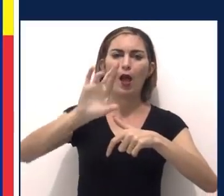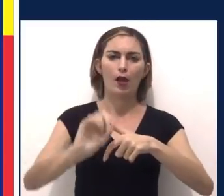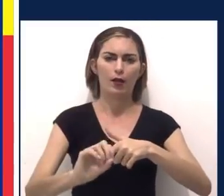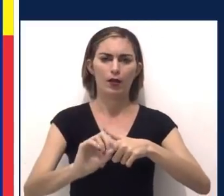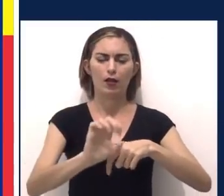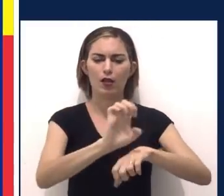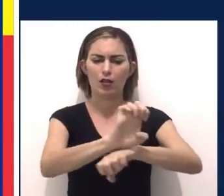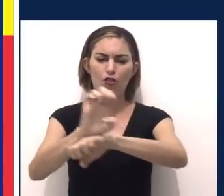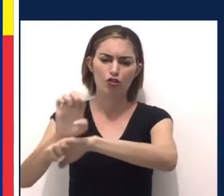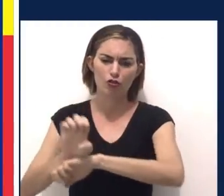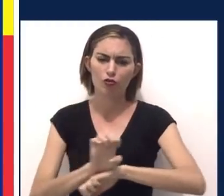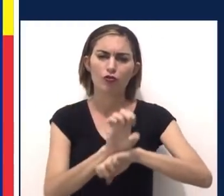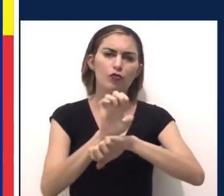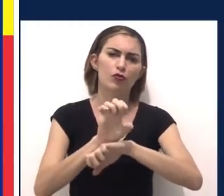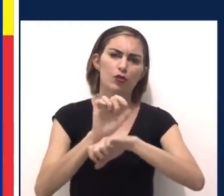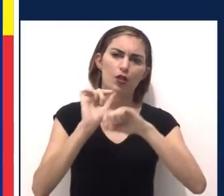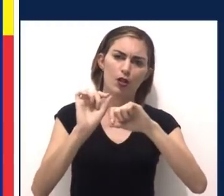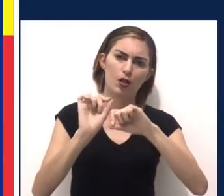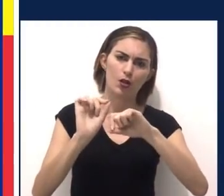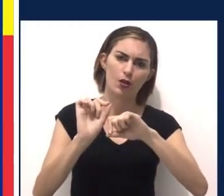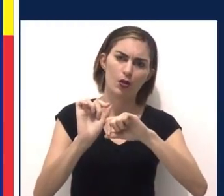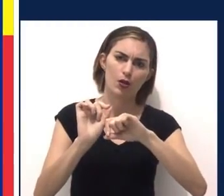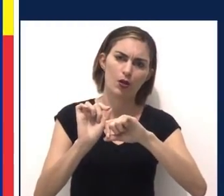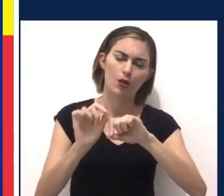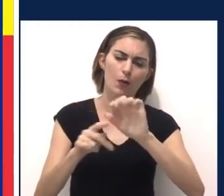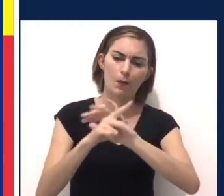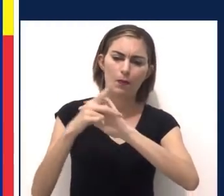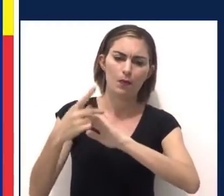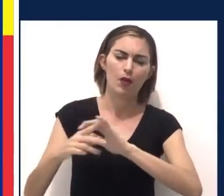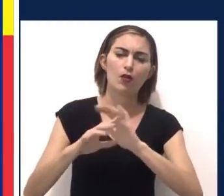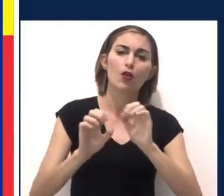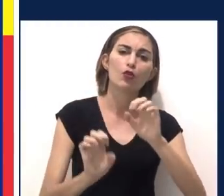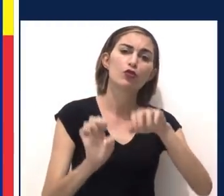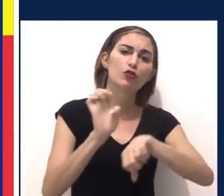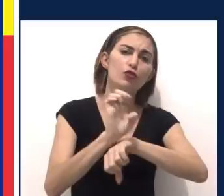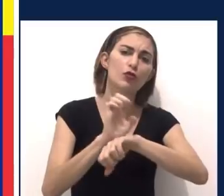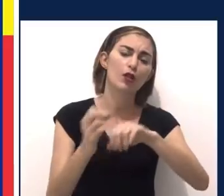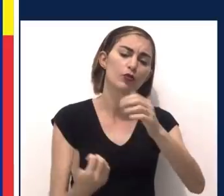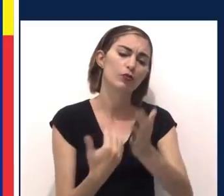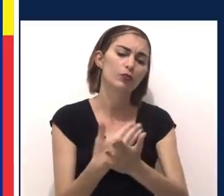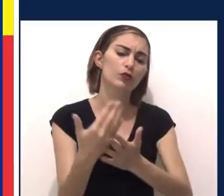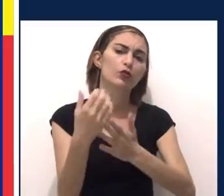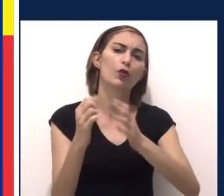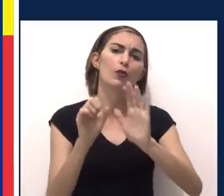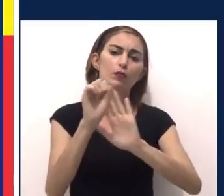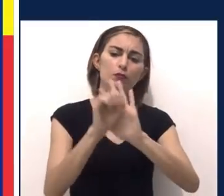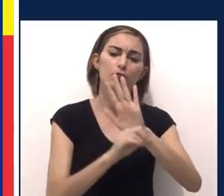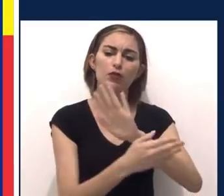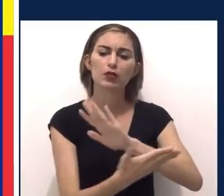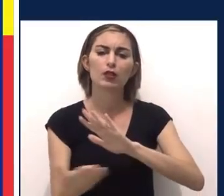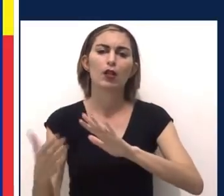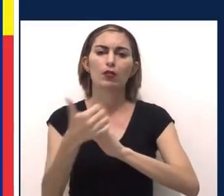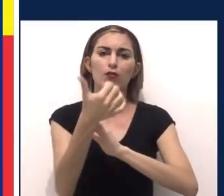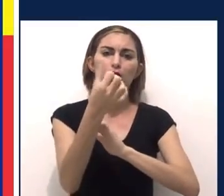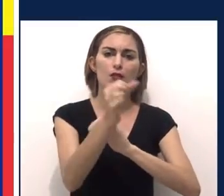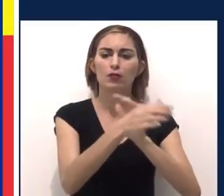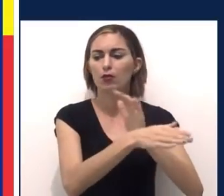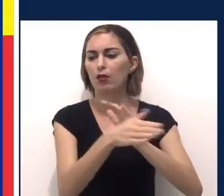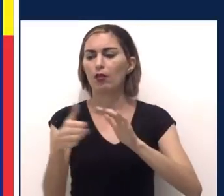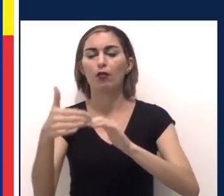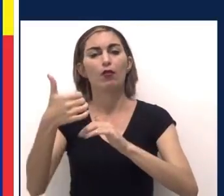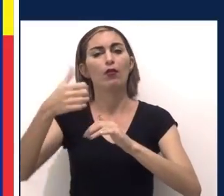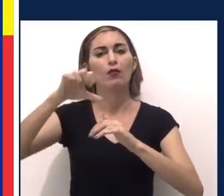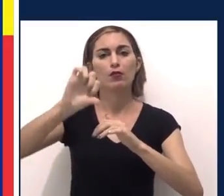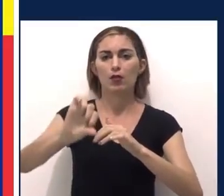foi muito comum a partir do século XVI até meados